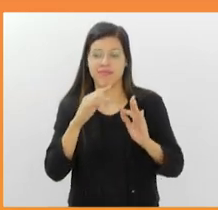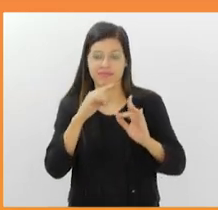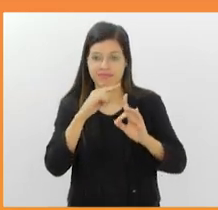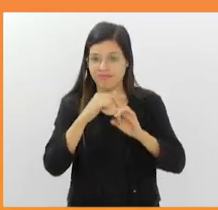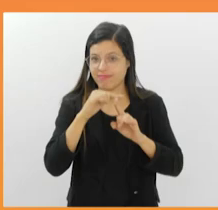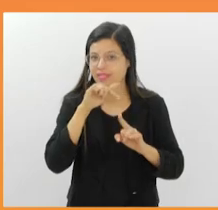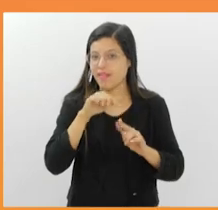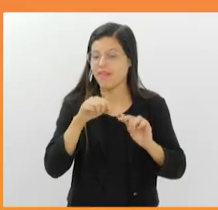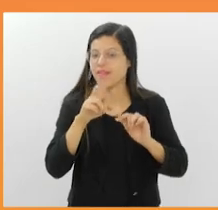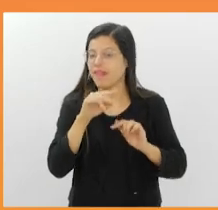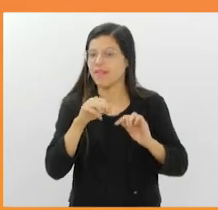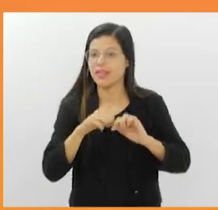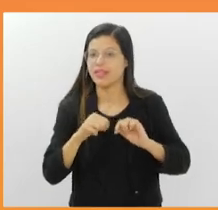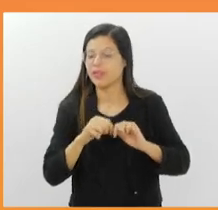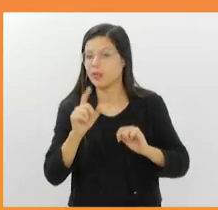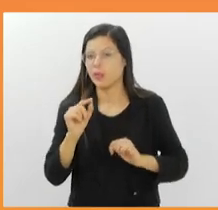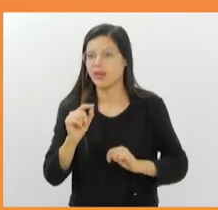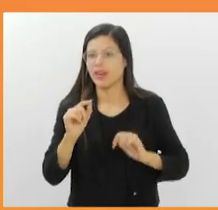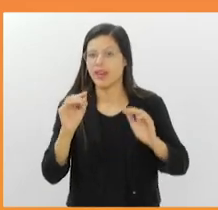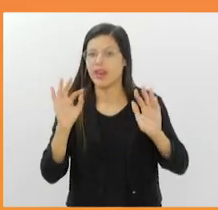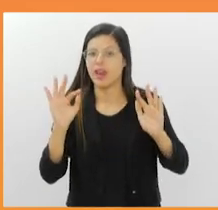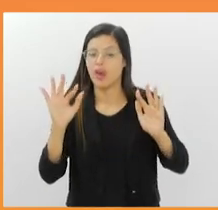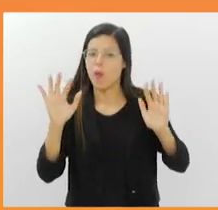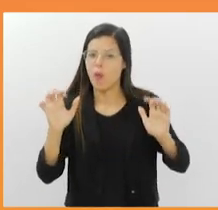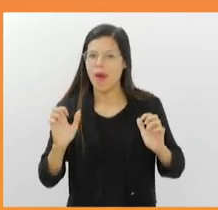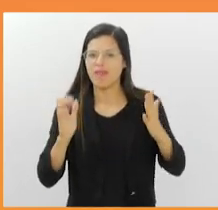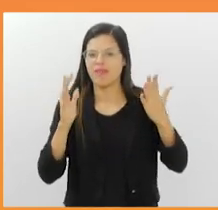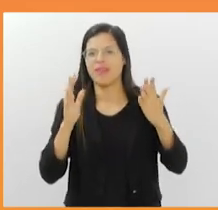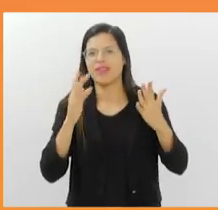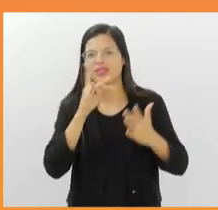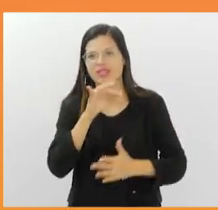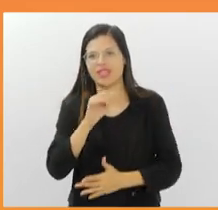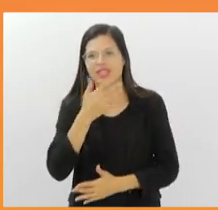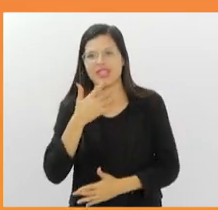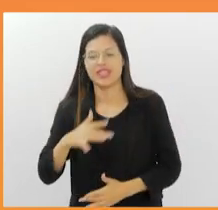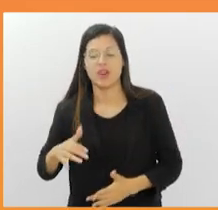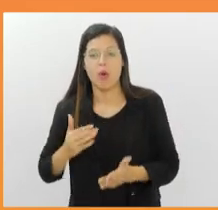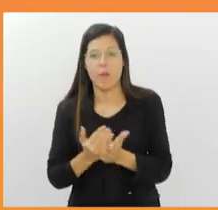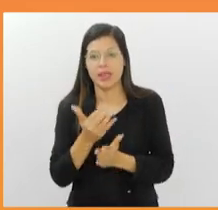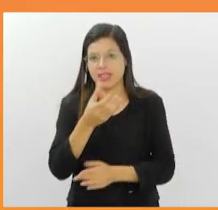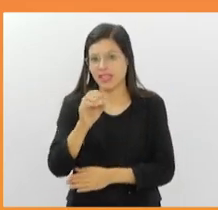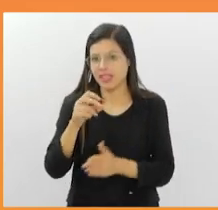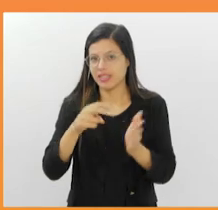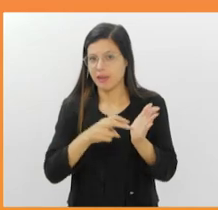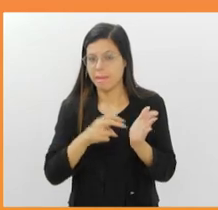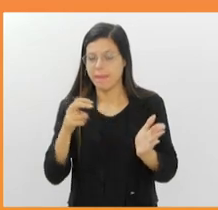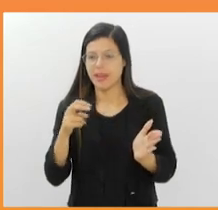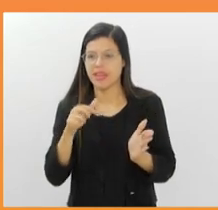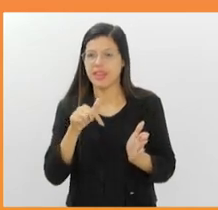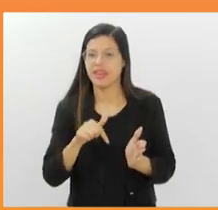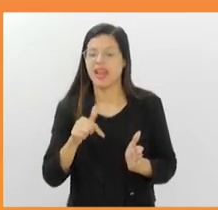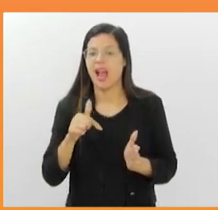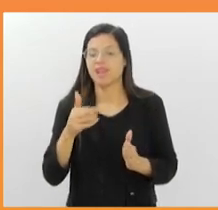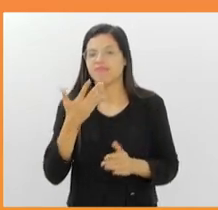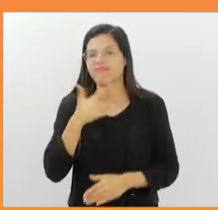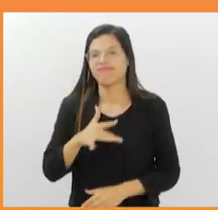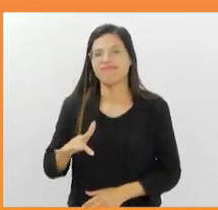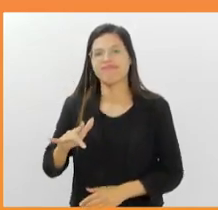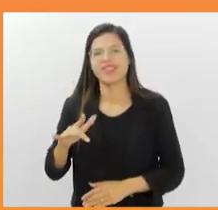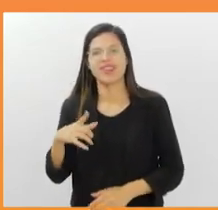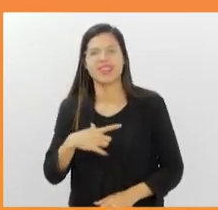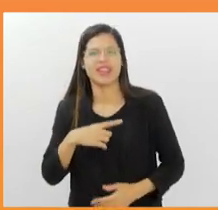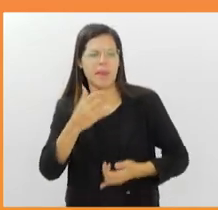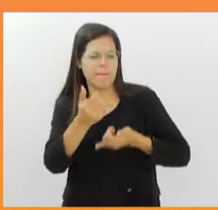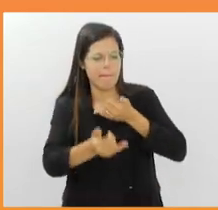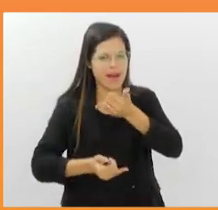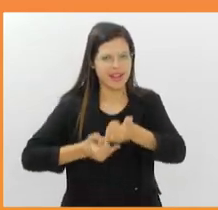fazer também uma festa pelo Dia das Crianças. A partir das 10 horas da manhã, a garotada vai contar com